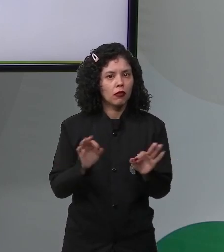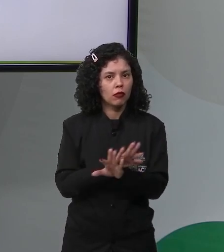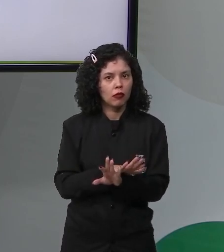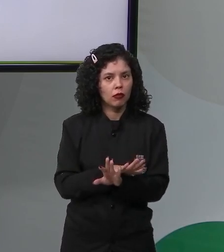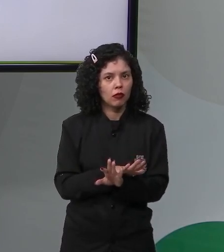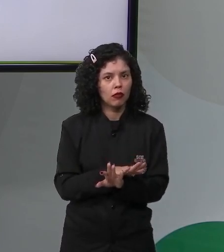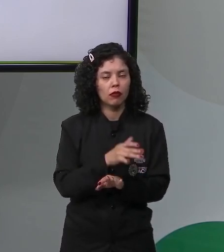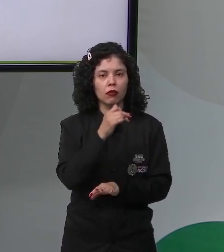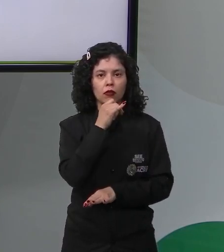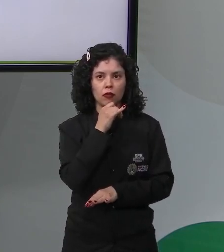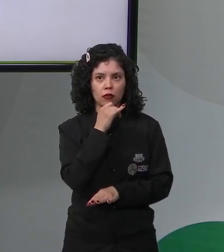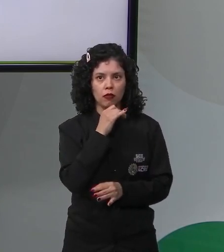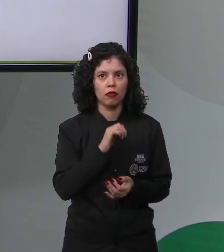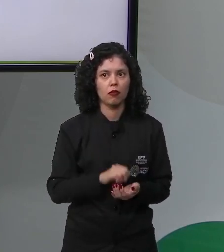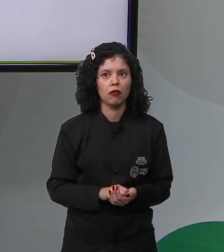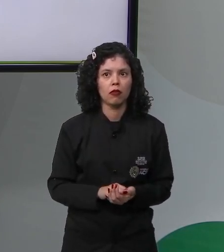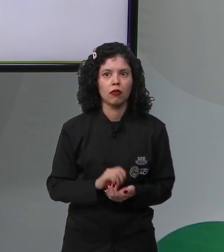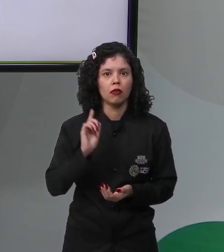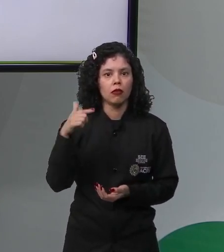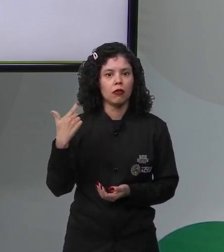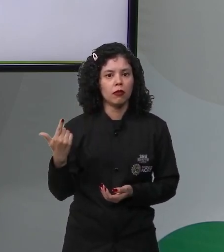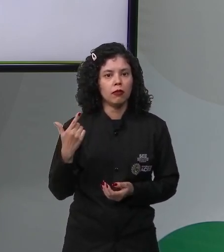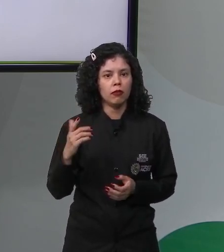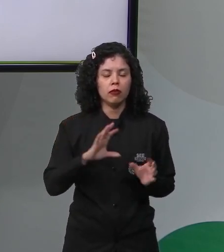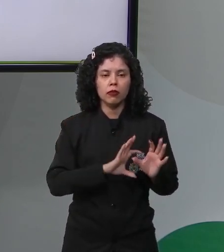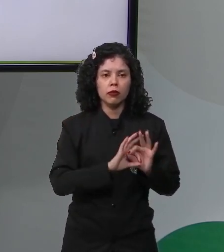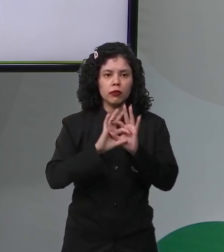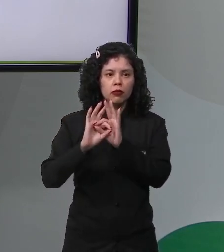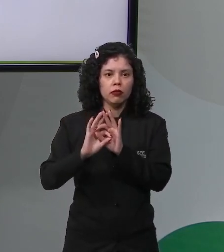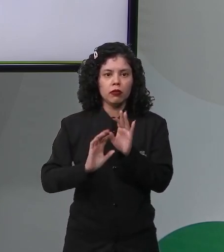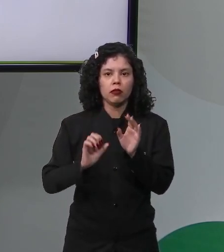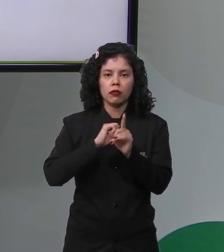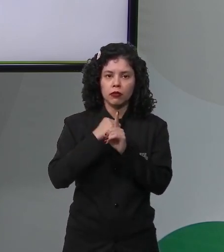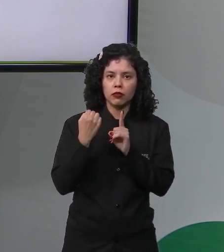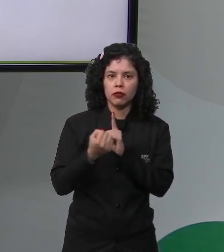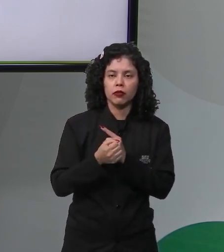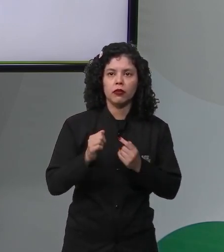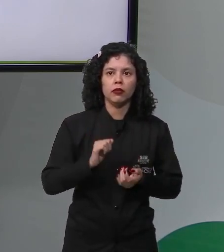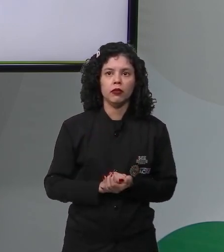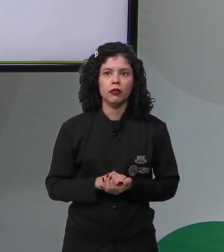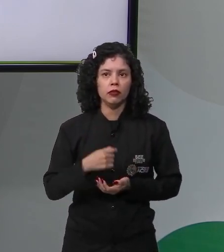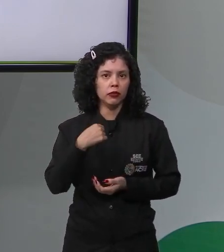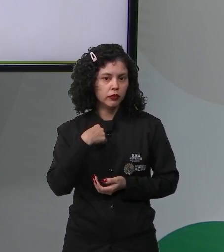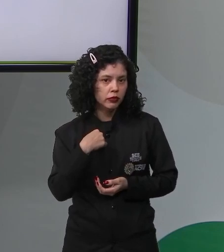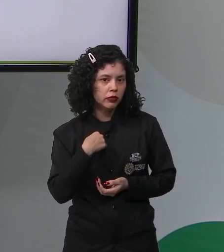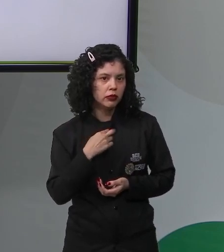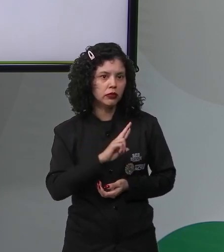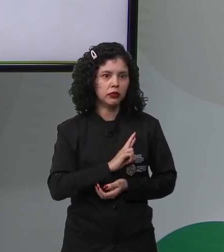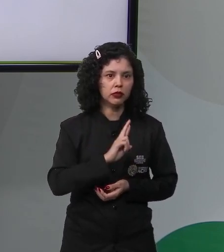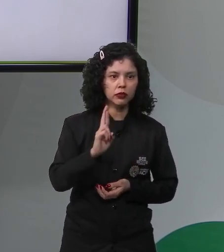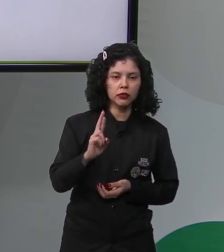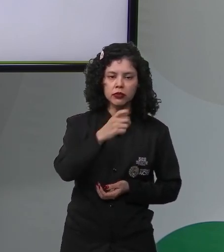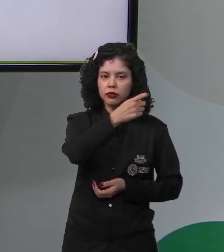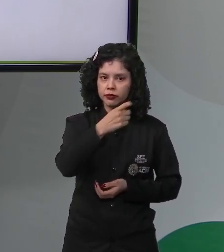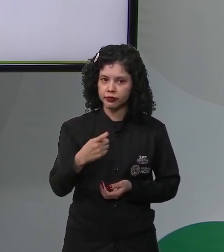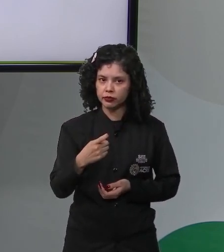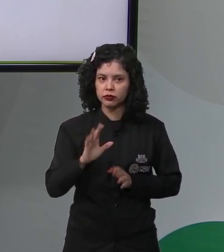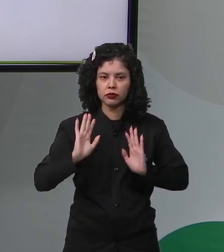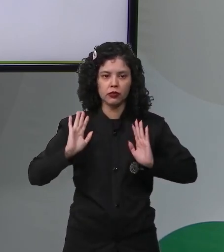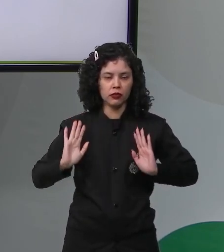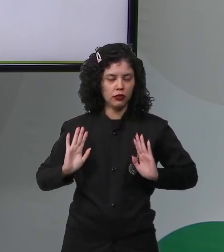sendo um exemplo. Um outro exemplo de coesão social. Eu sou adepto da religião